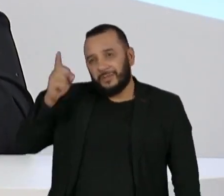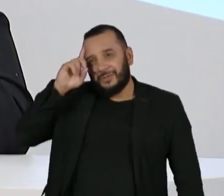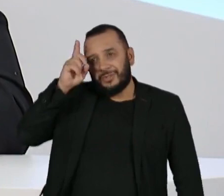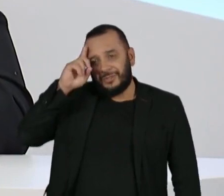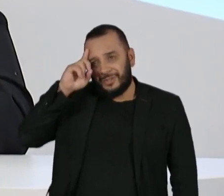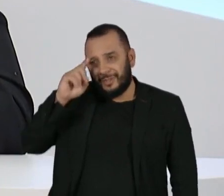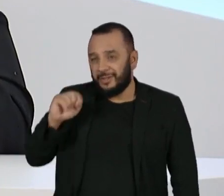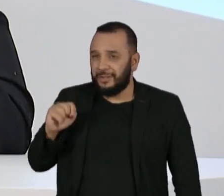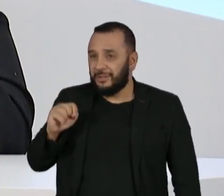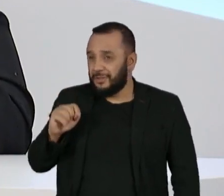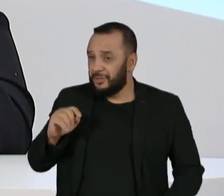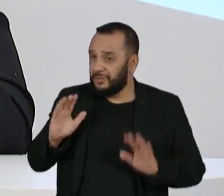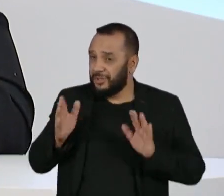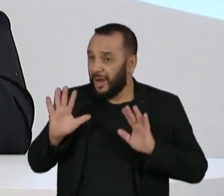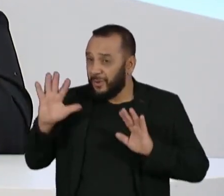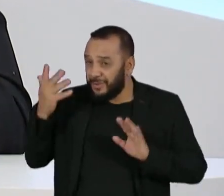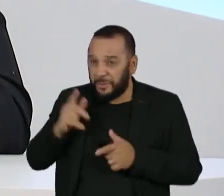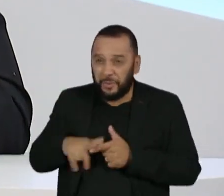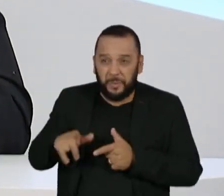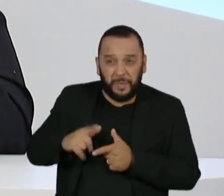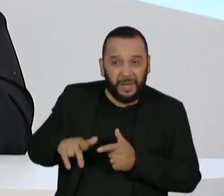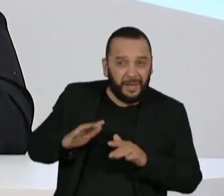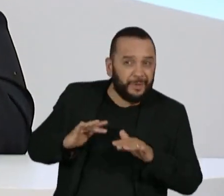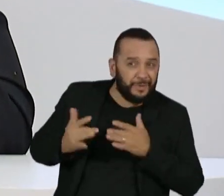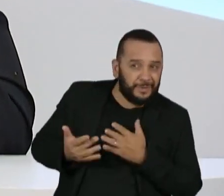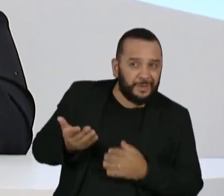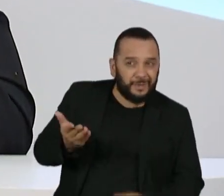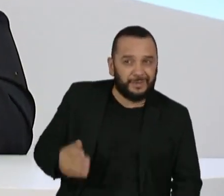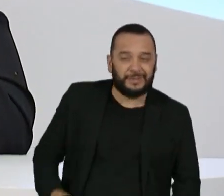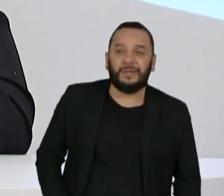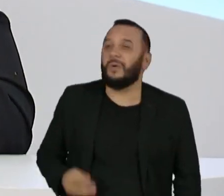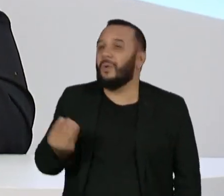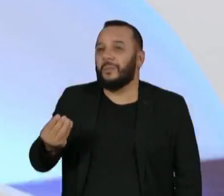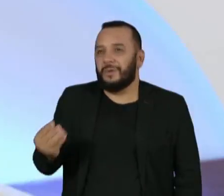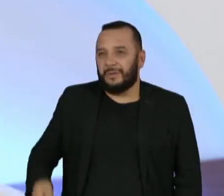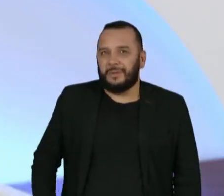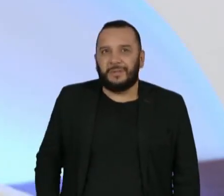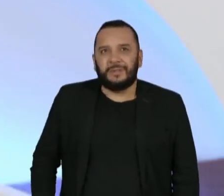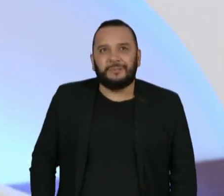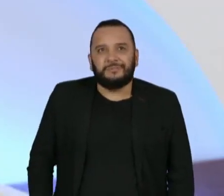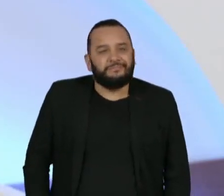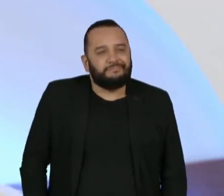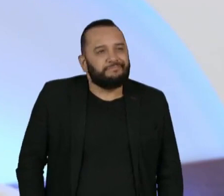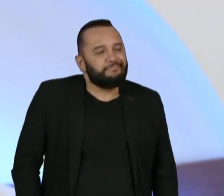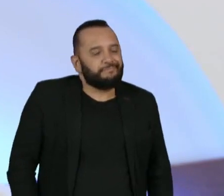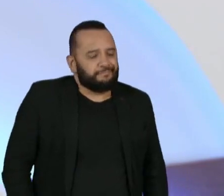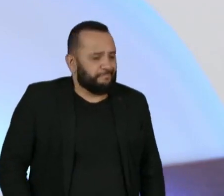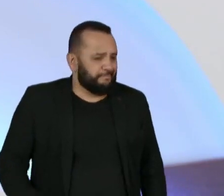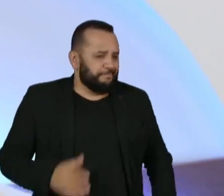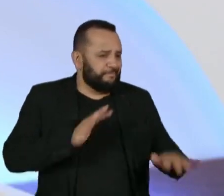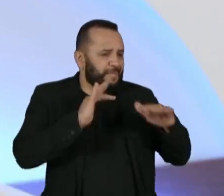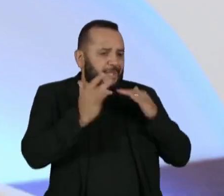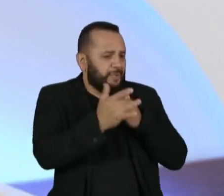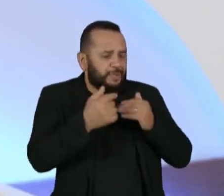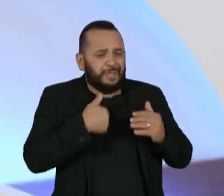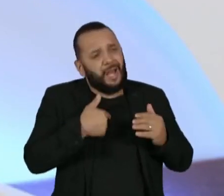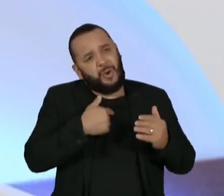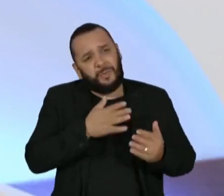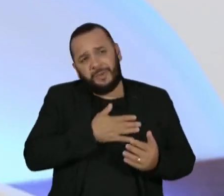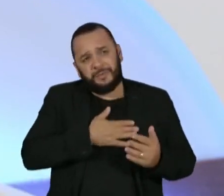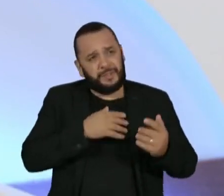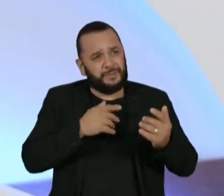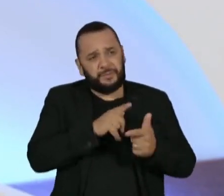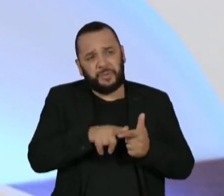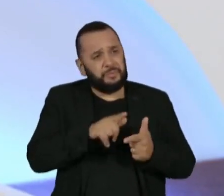já se tornou algum problema no seu dia a dia ou como você lida com tudo isso para mim não é um problema não vejo como um